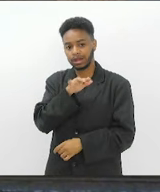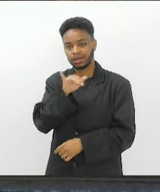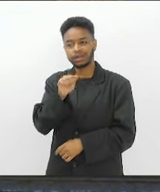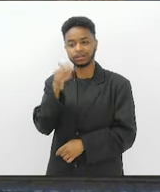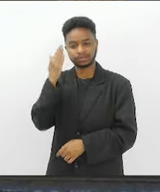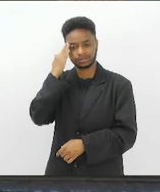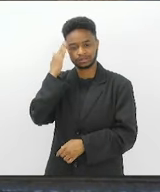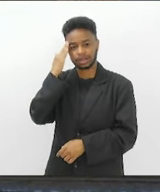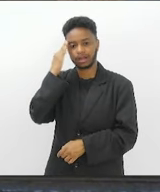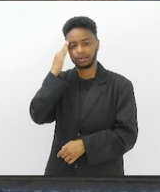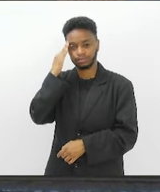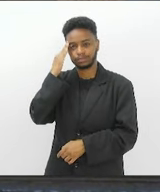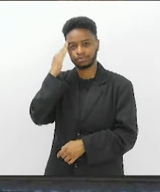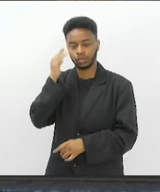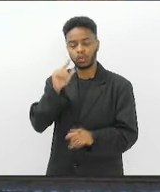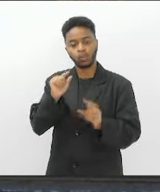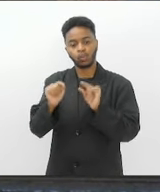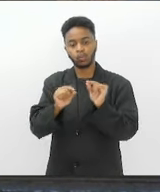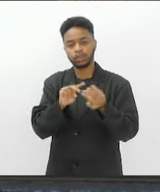sobre o que é